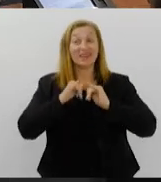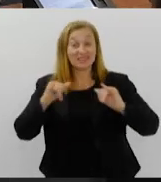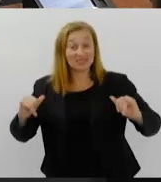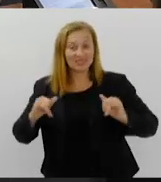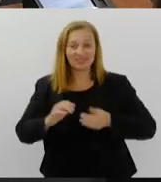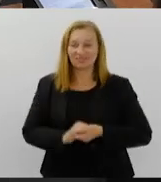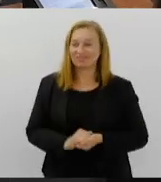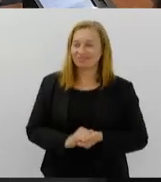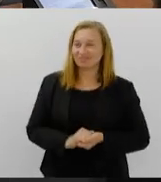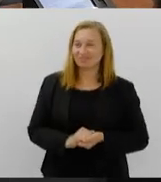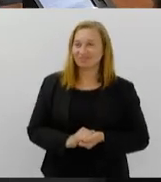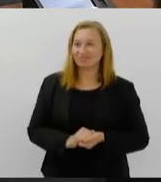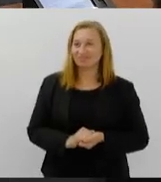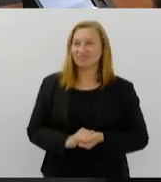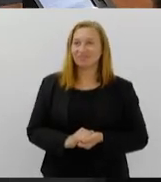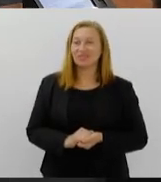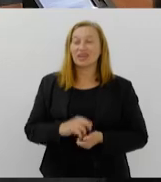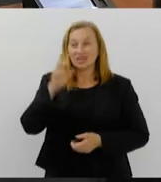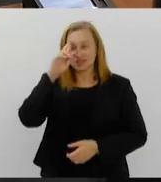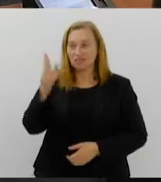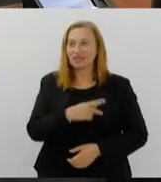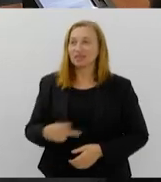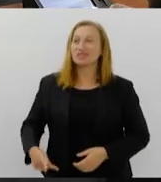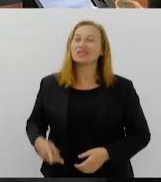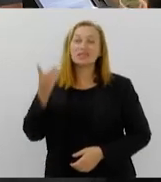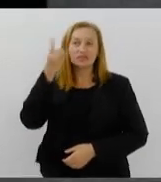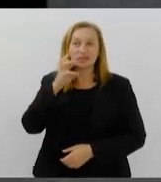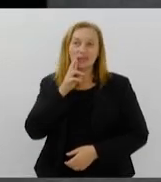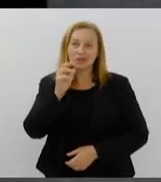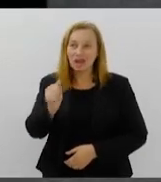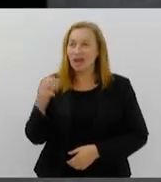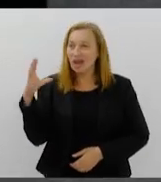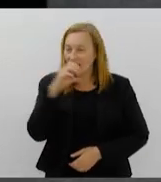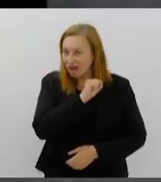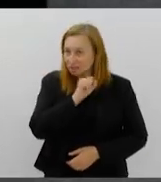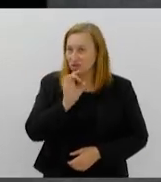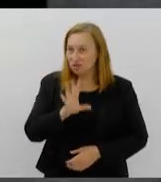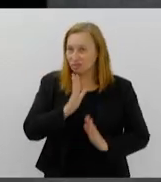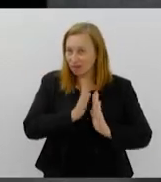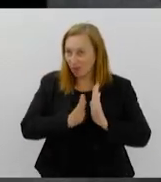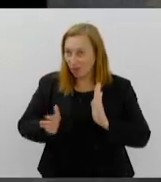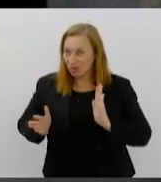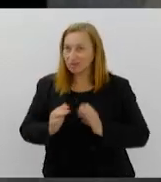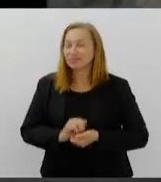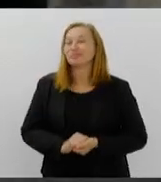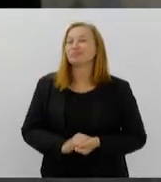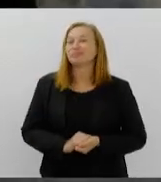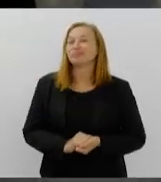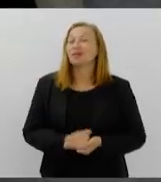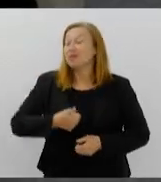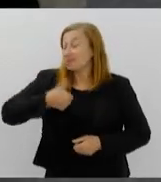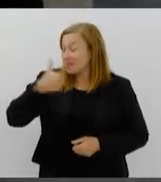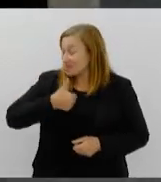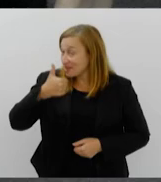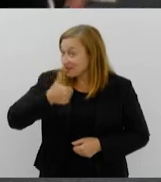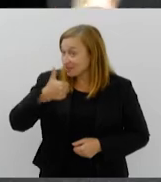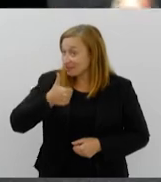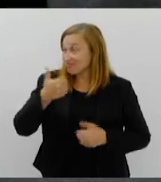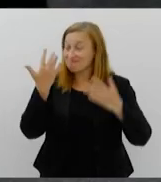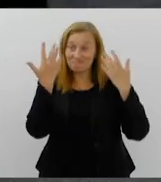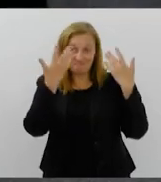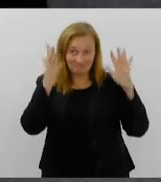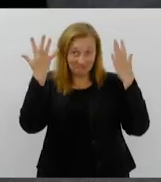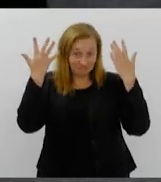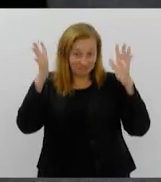Anuncio. Presidente. Deputado Rodrigo Amorim. Questão rápida, só fazer um pela ordem. Primeiro, para